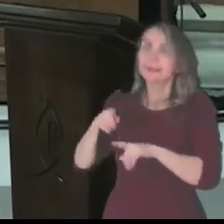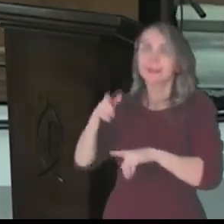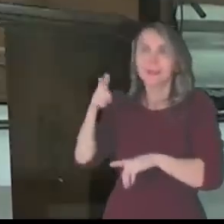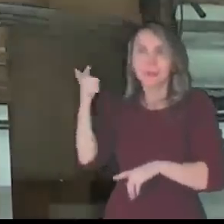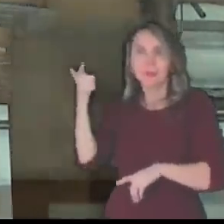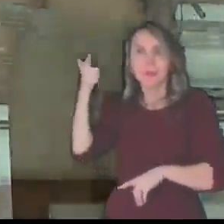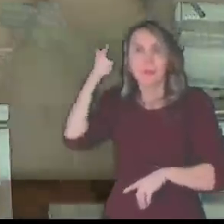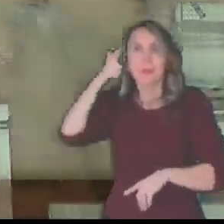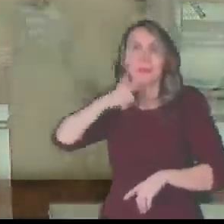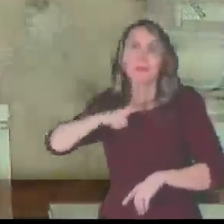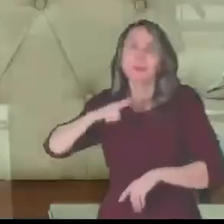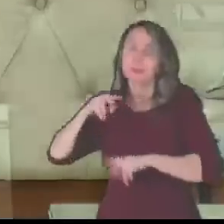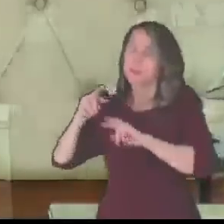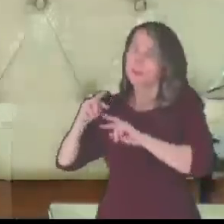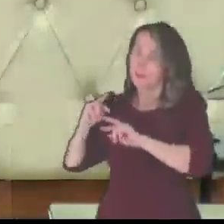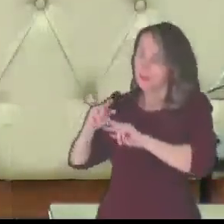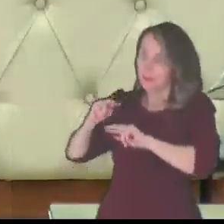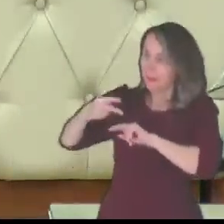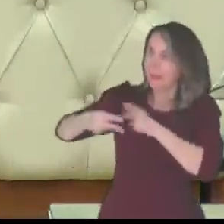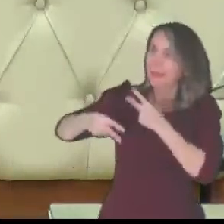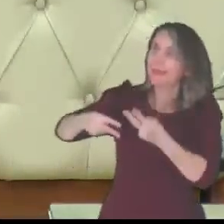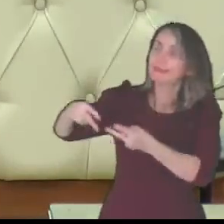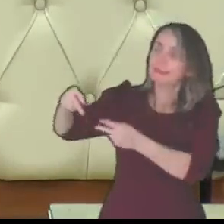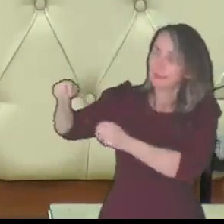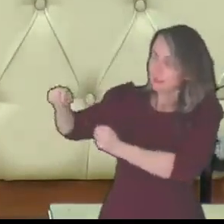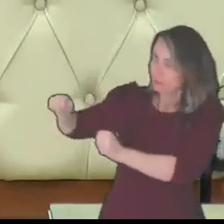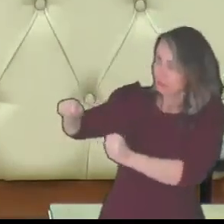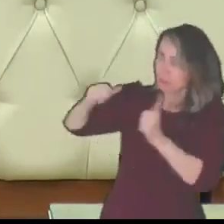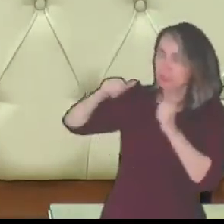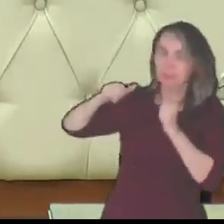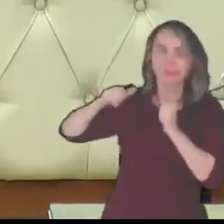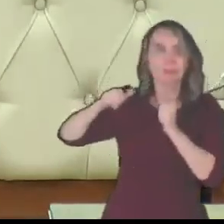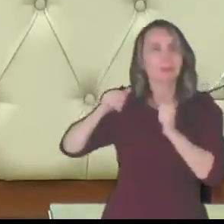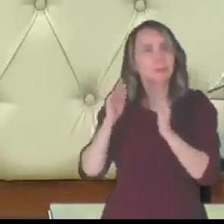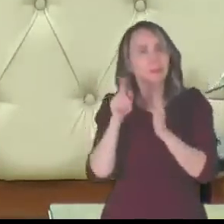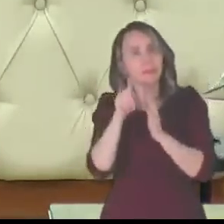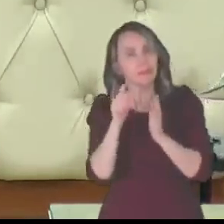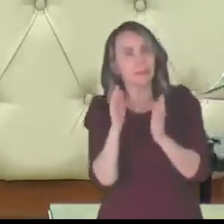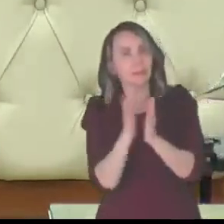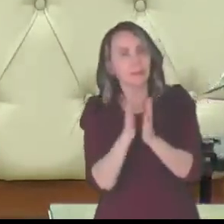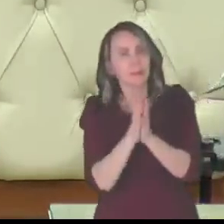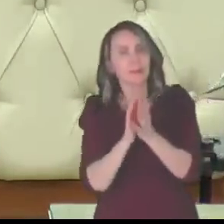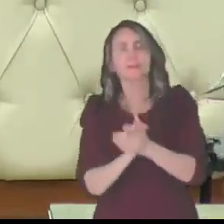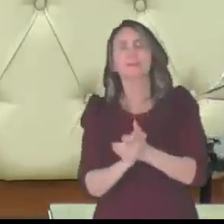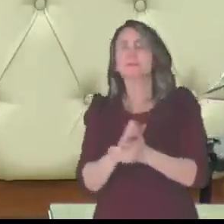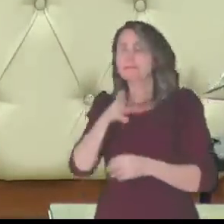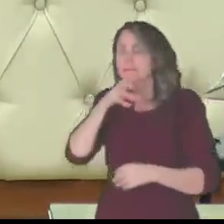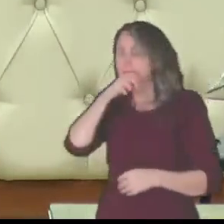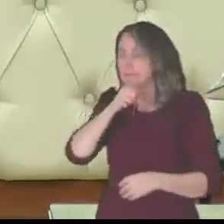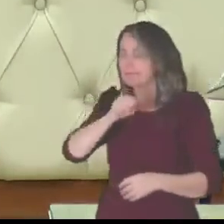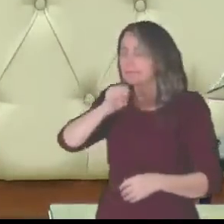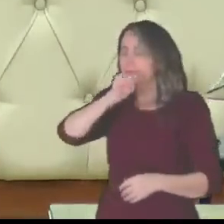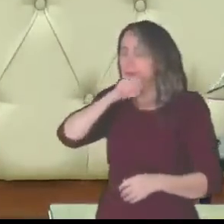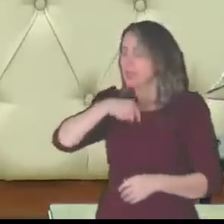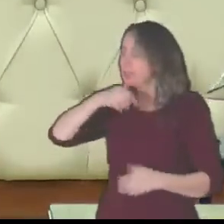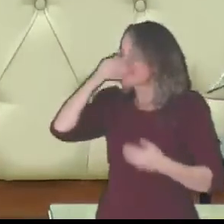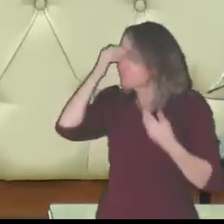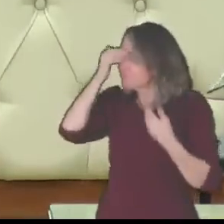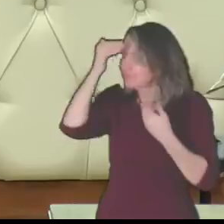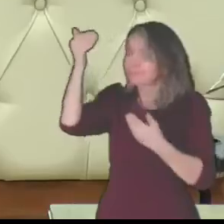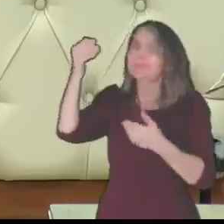luz aí você vai dar graça pai pai eu te dou graças porque tu me fizeste